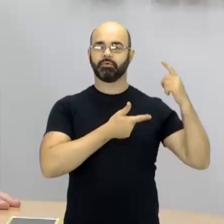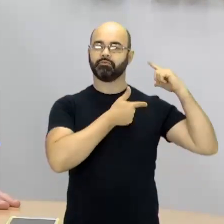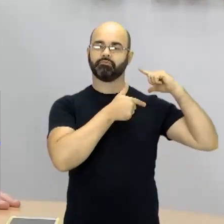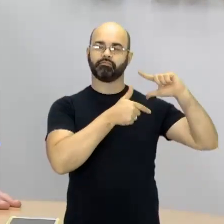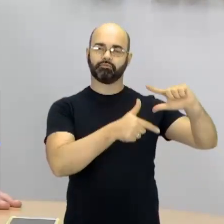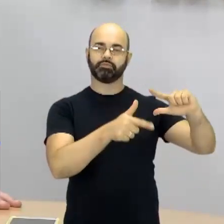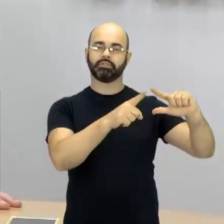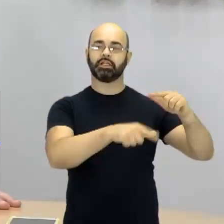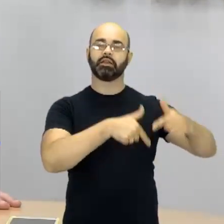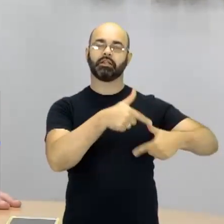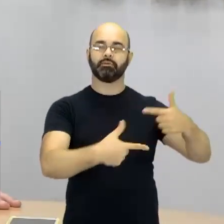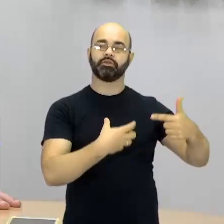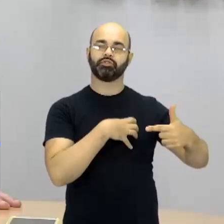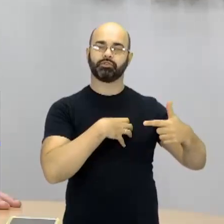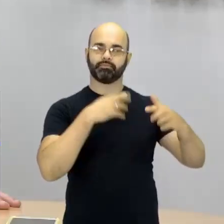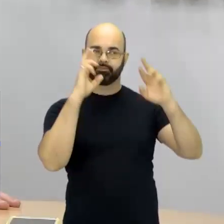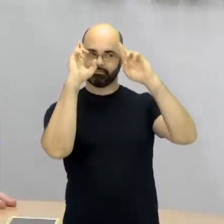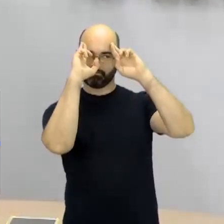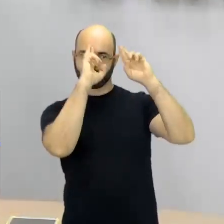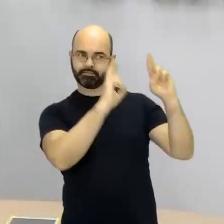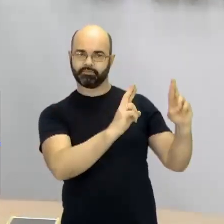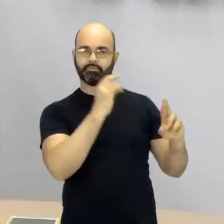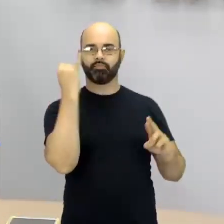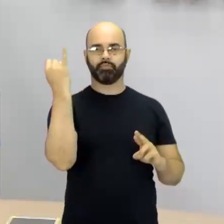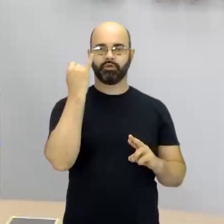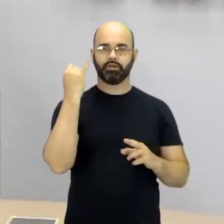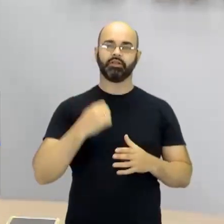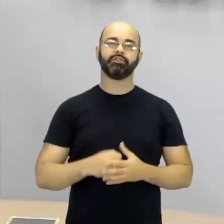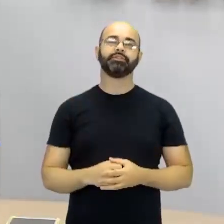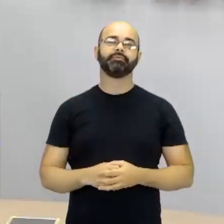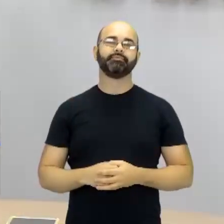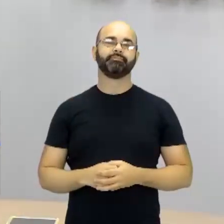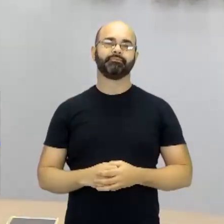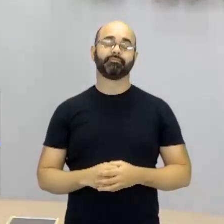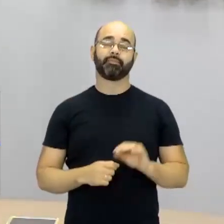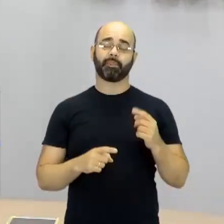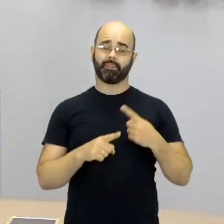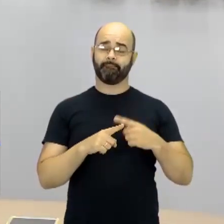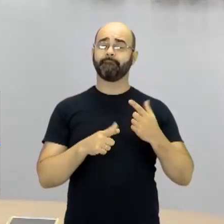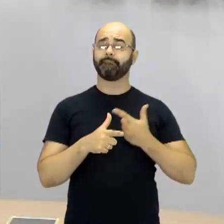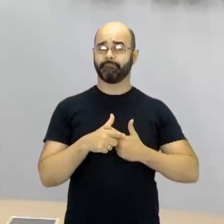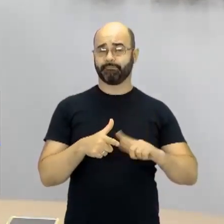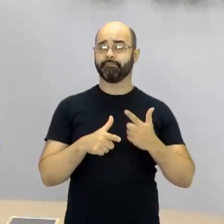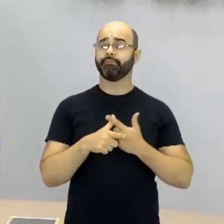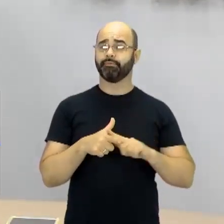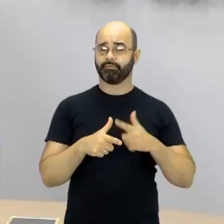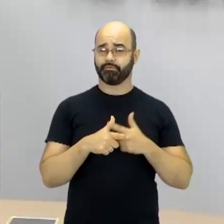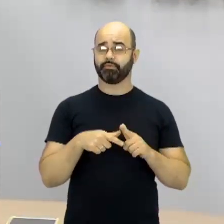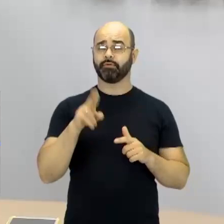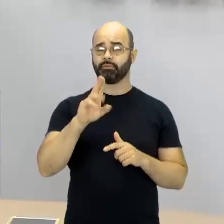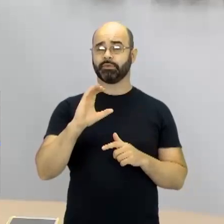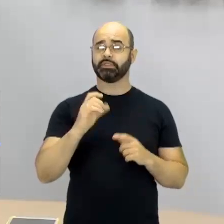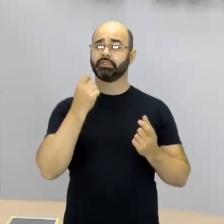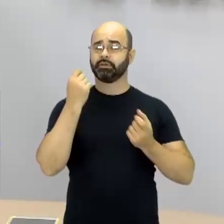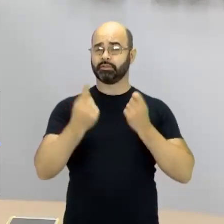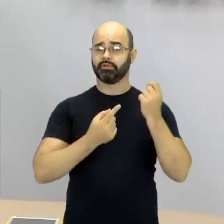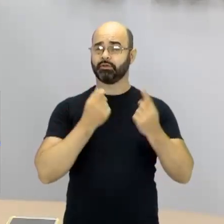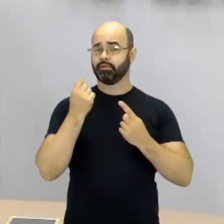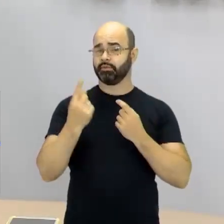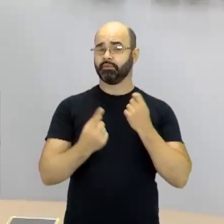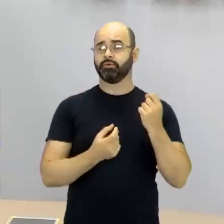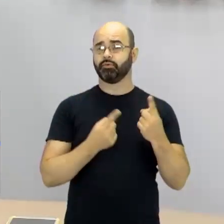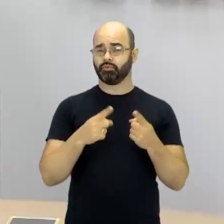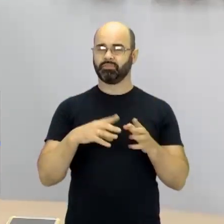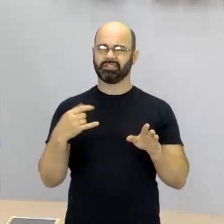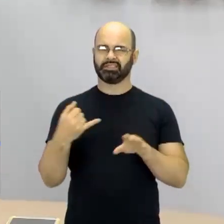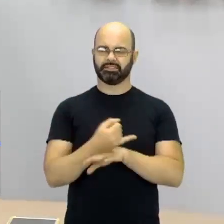como elas trabalham. A gente sabe que existem problemas em algumas unidades de conservação, algumas invasões, né, ou